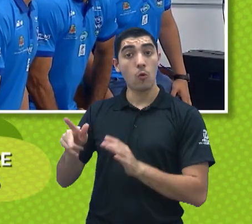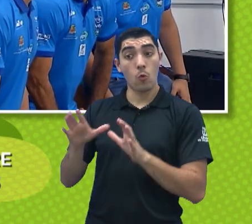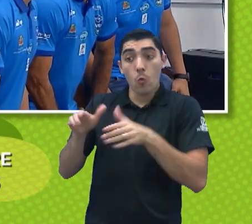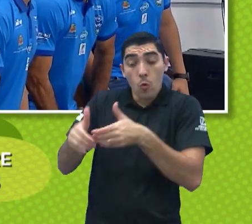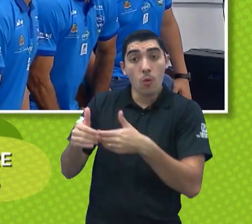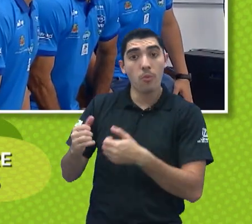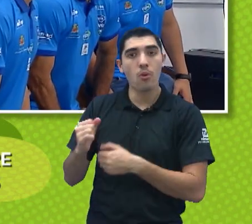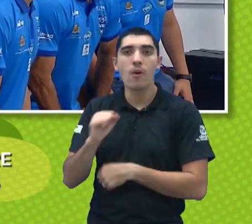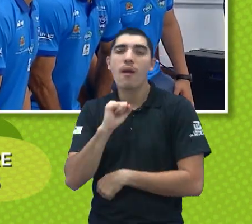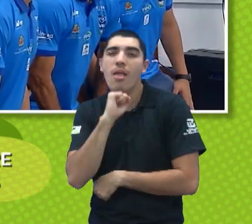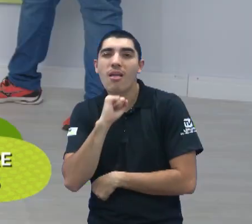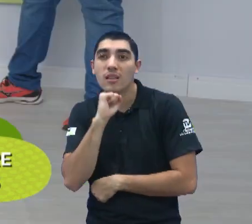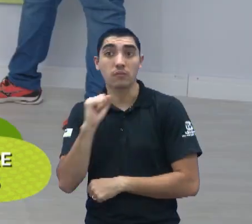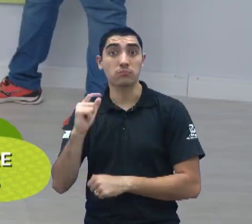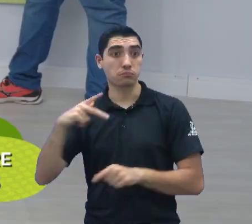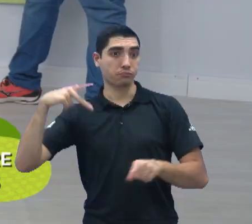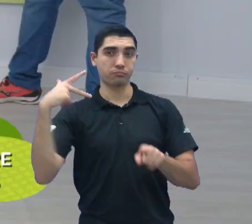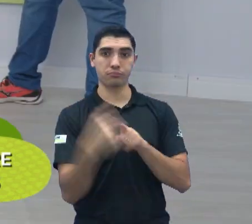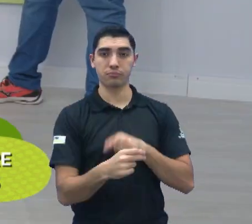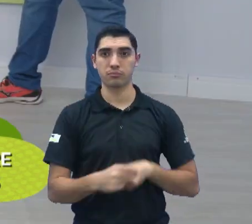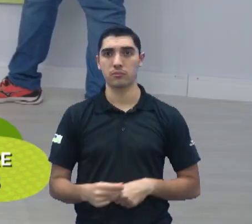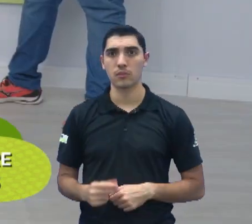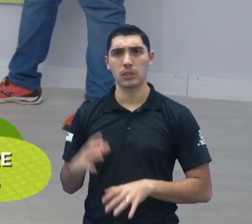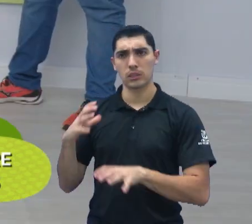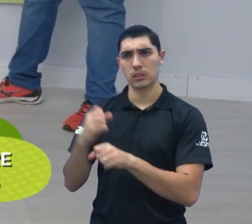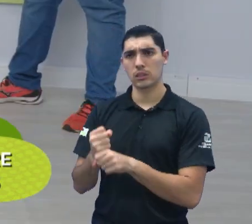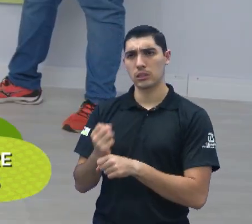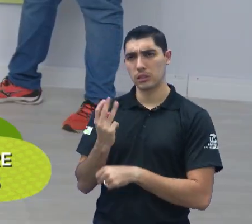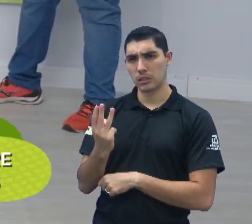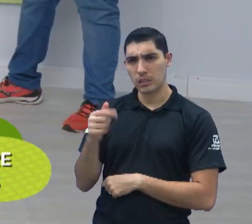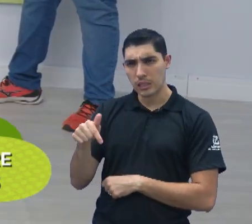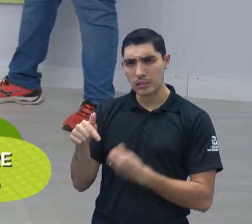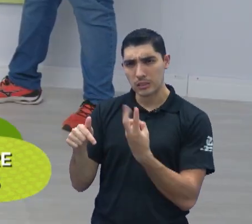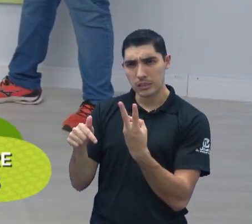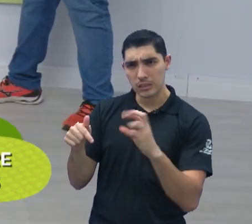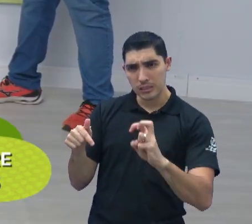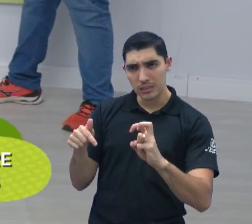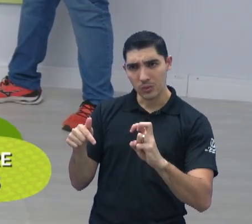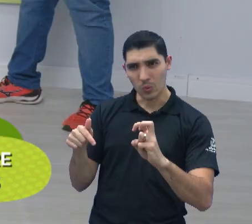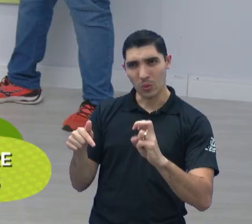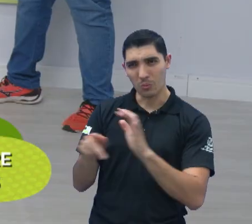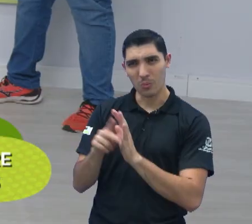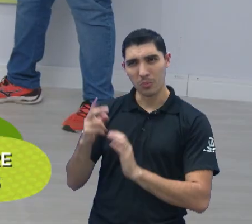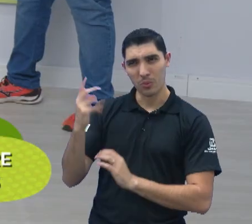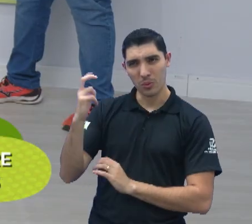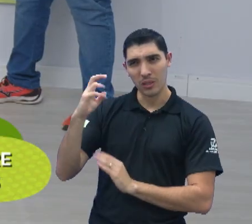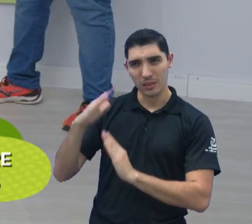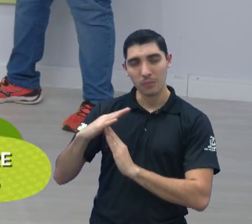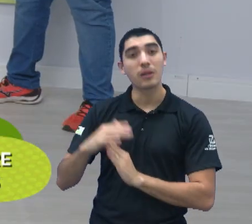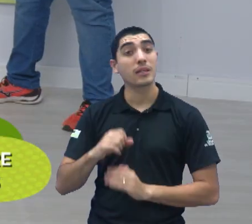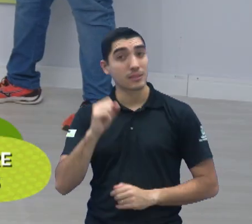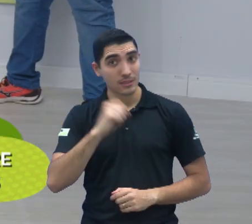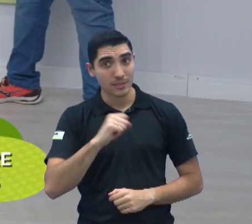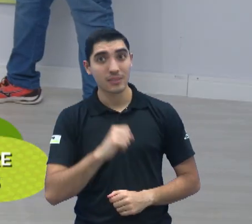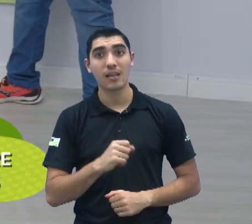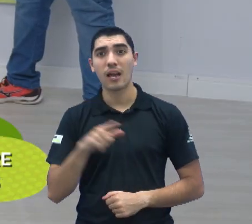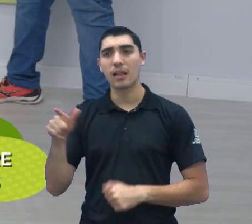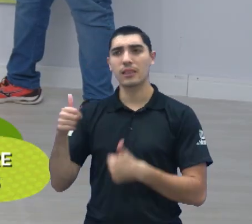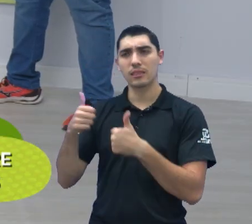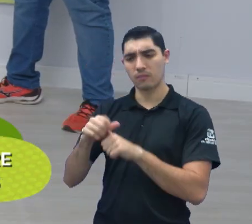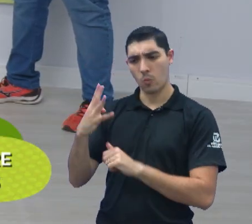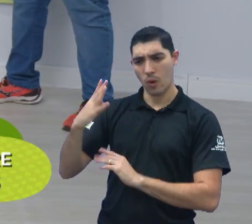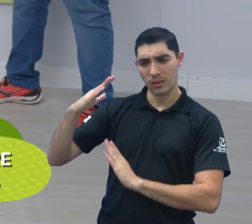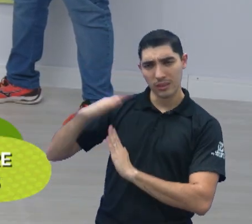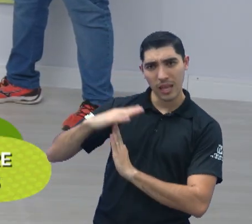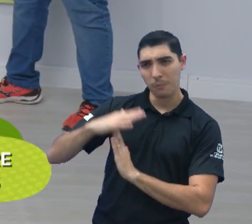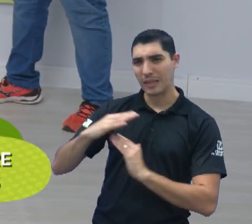quadra, ganhando o jogo. E o quinto set foi 37-35, não foi? 37-35. Vocês iam fazer acho que 4 sets, né? Tava acordado 4 sets, aí acho que o jogo ficou pau a